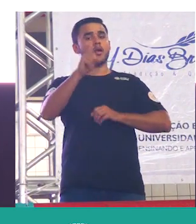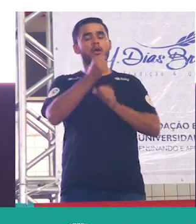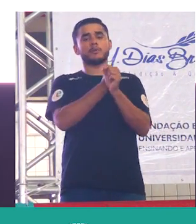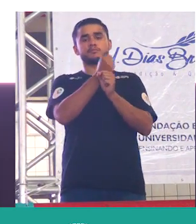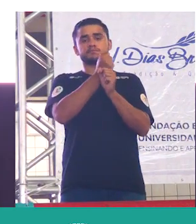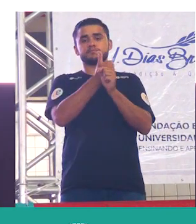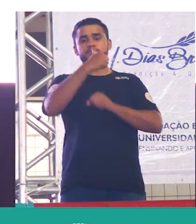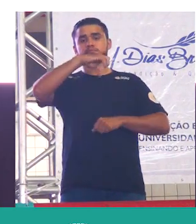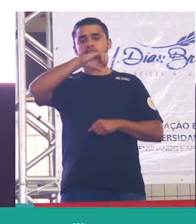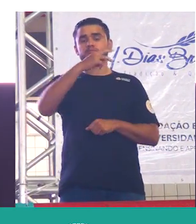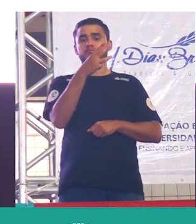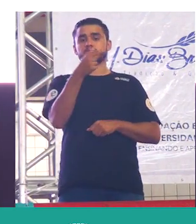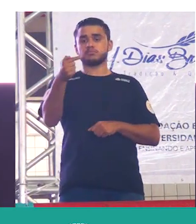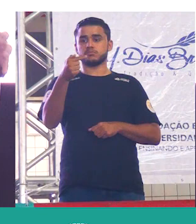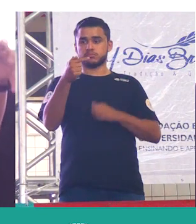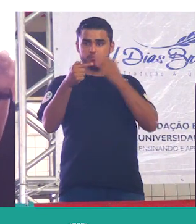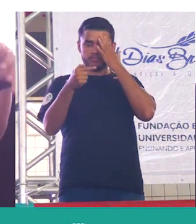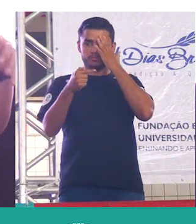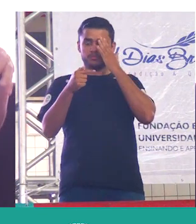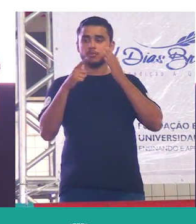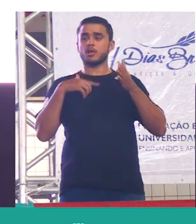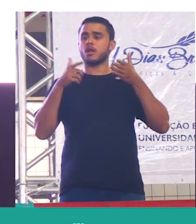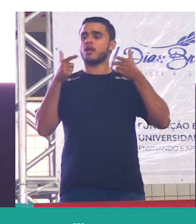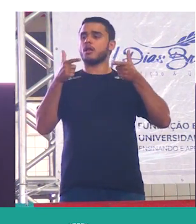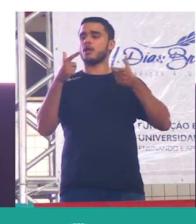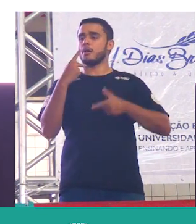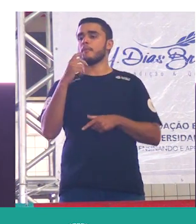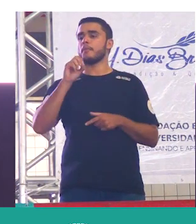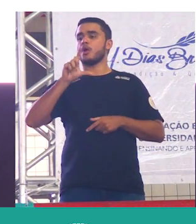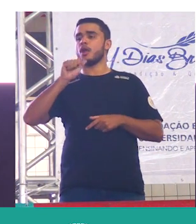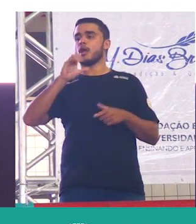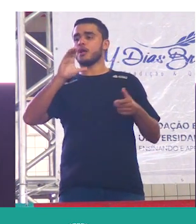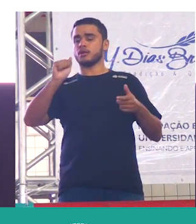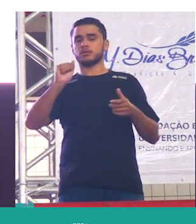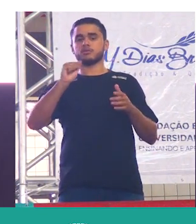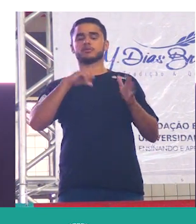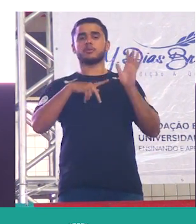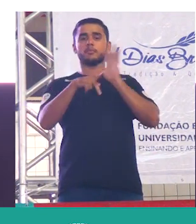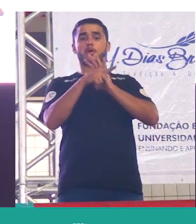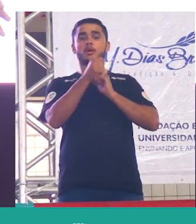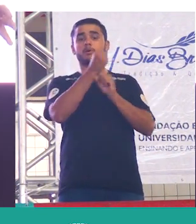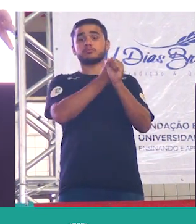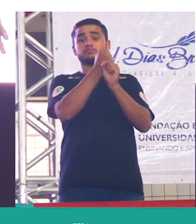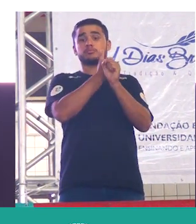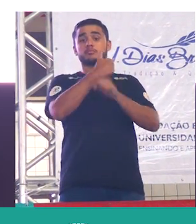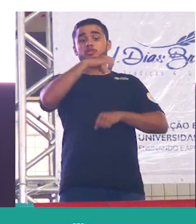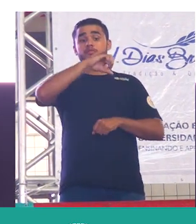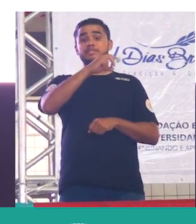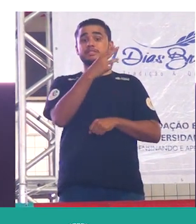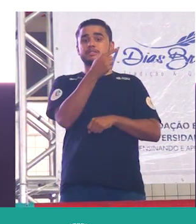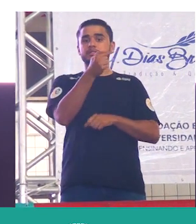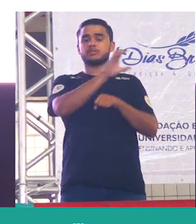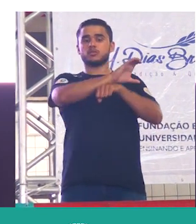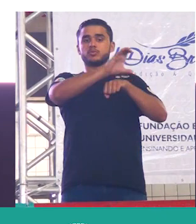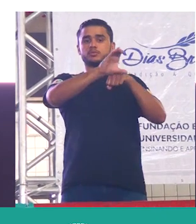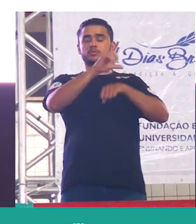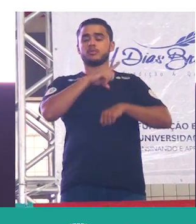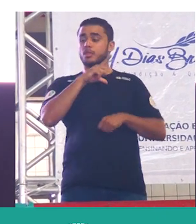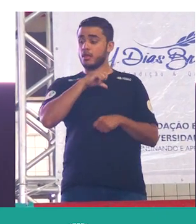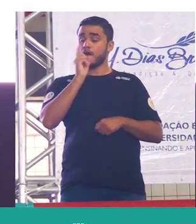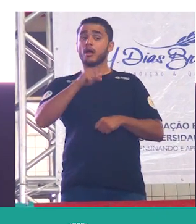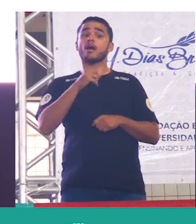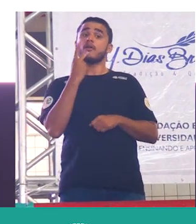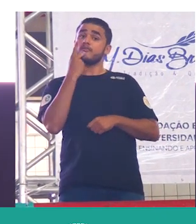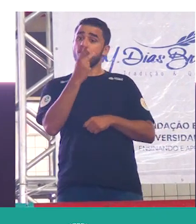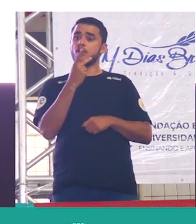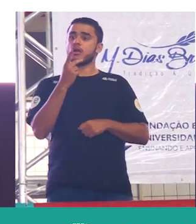conhecer, chamada Polaca, pois aquela Constituição de 37, neste momento da